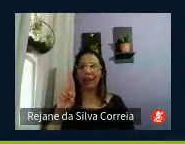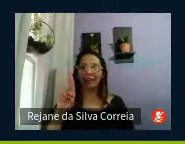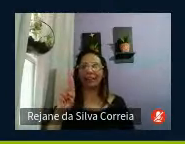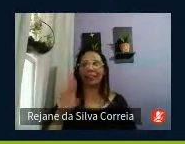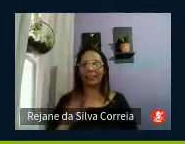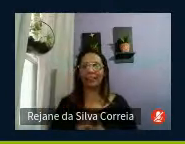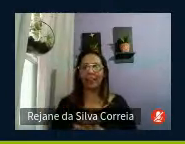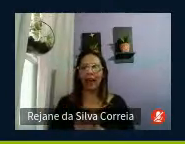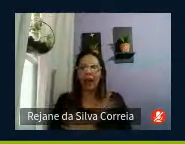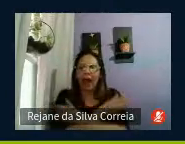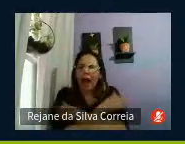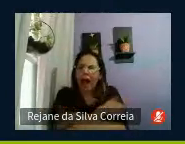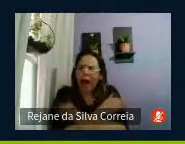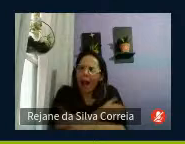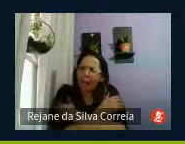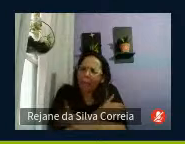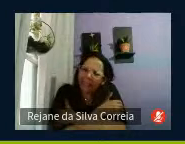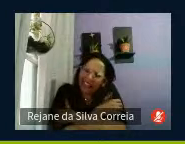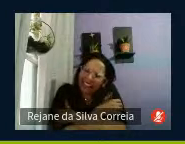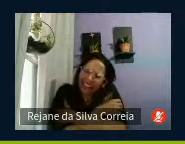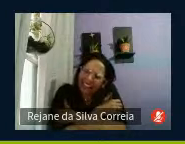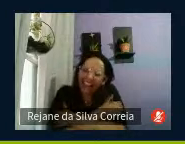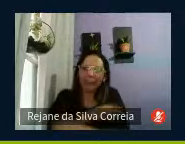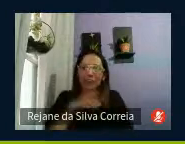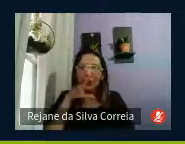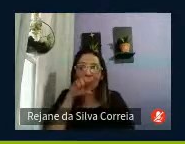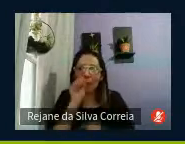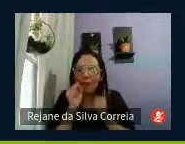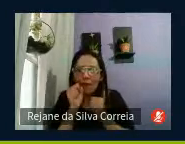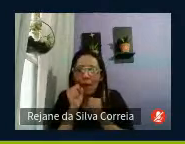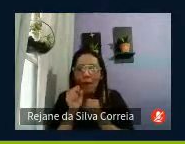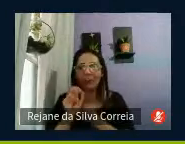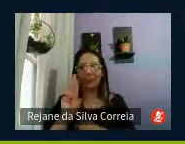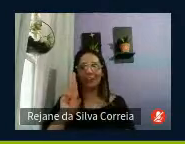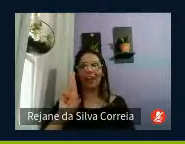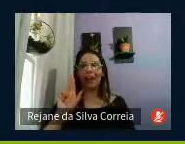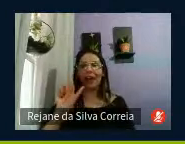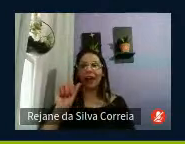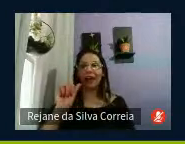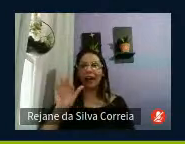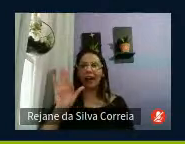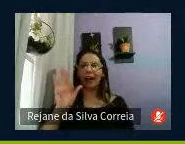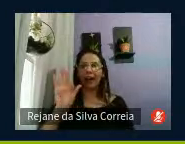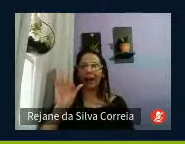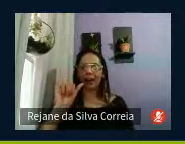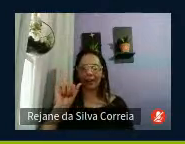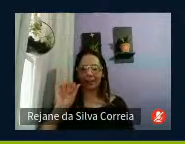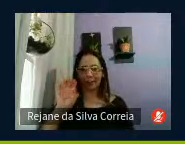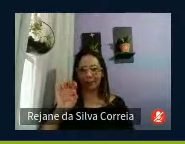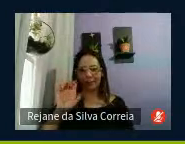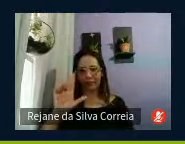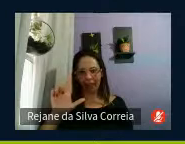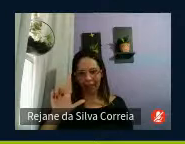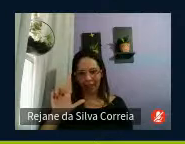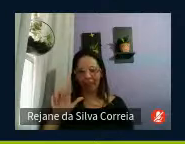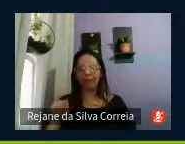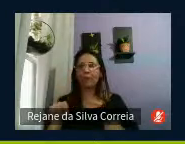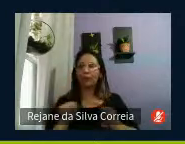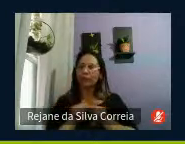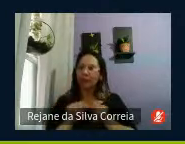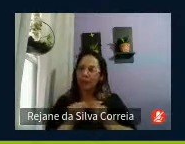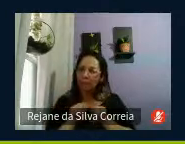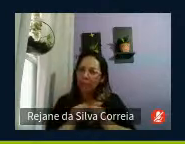o Rafael. Ele é nosso aluno do curso de engenharia e ele tem dado excelentes e